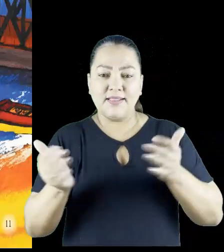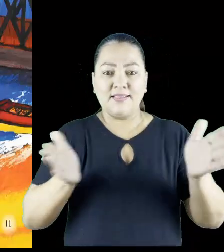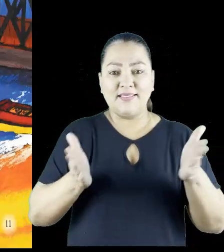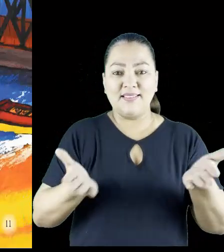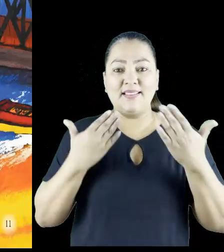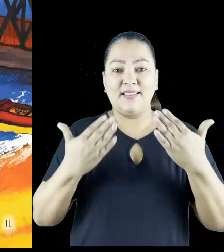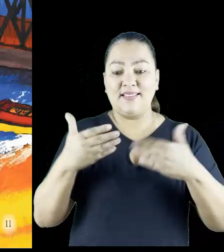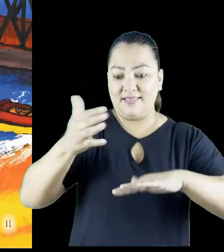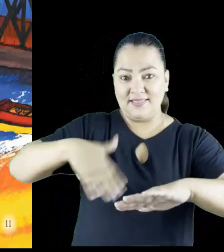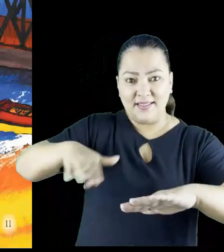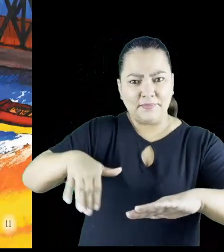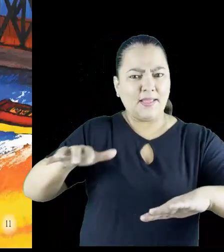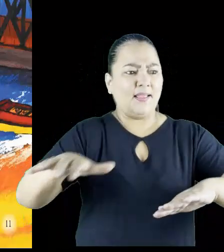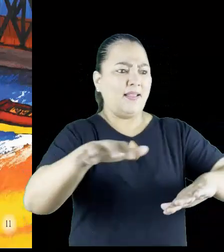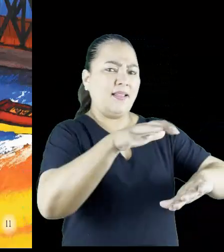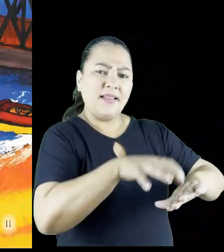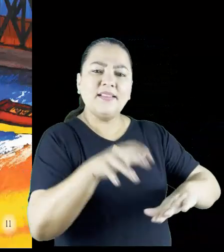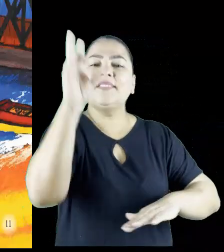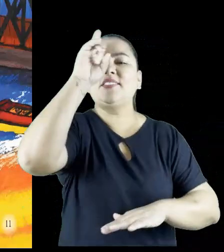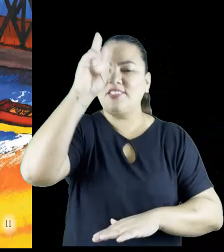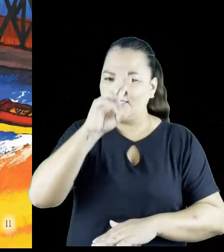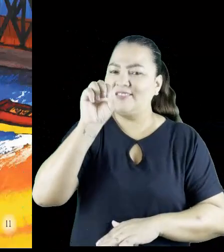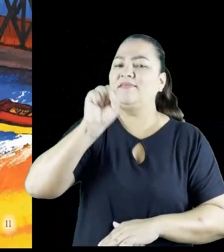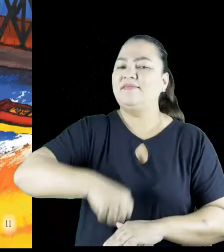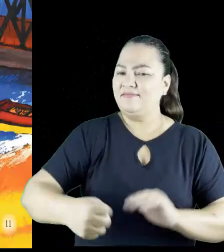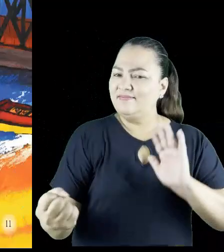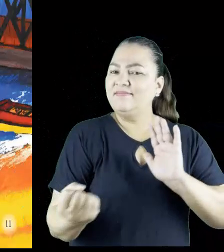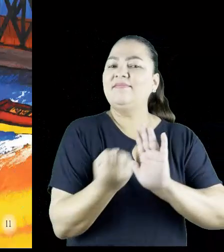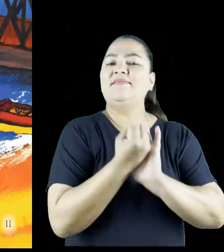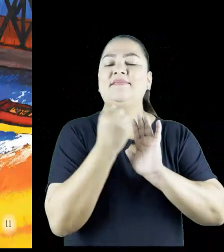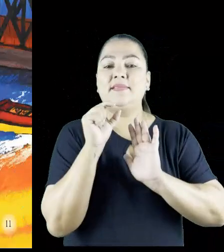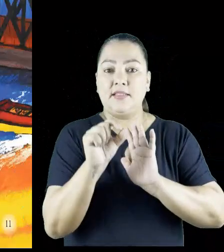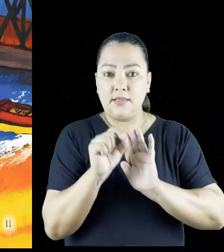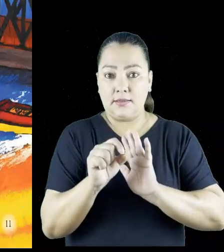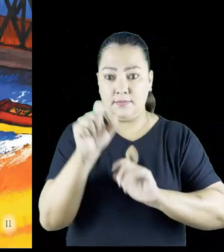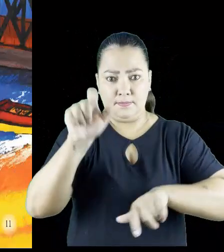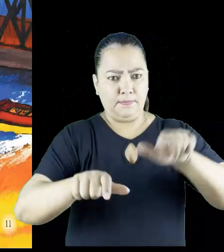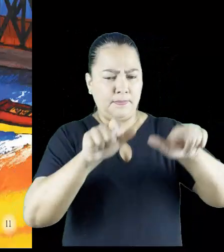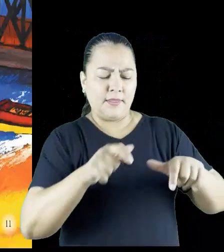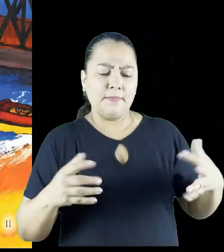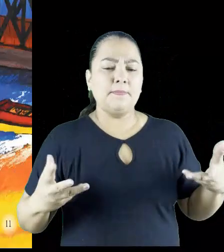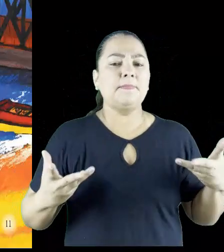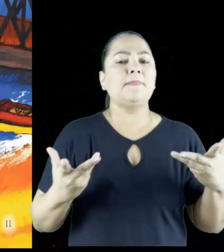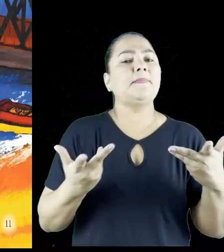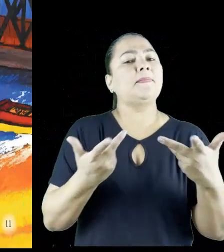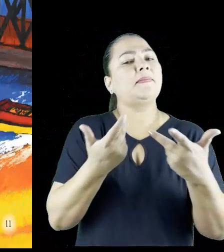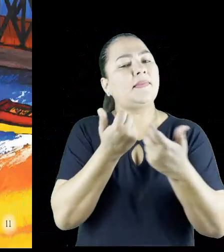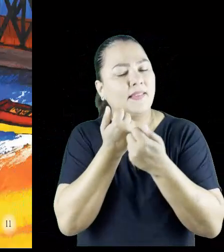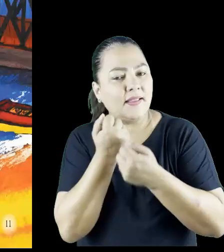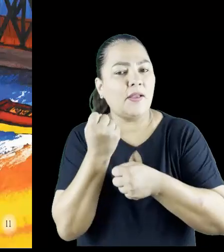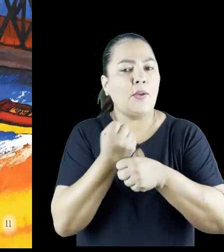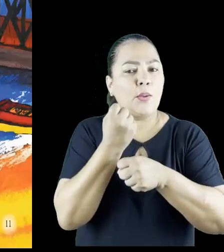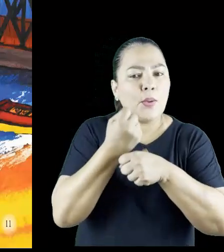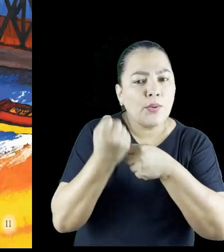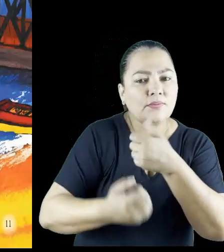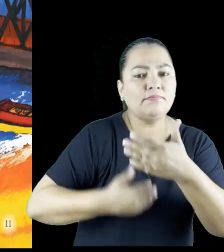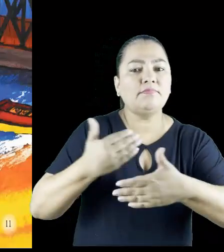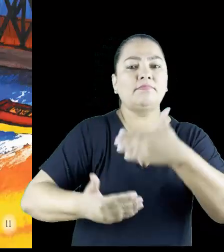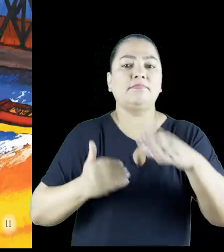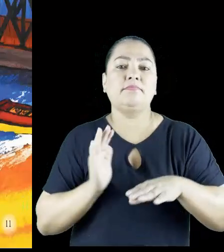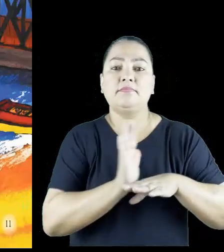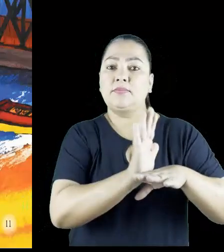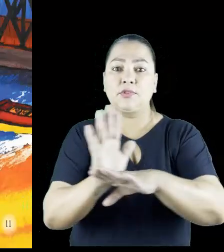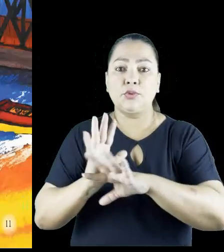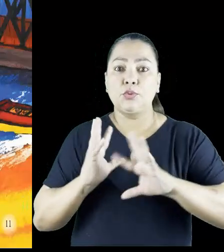de verão. As praias desta cidade têm história, muita história. História feita de pessoas incríveis que